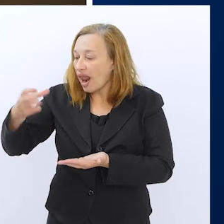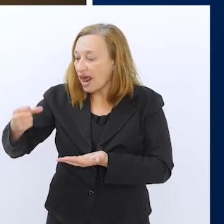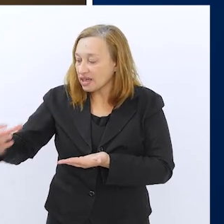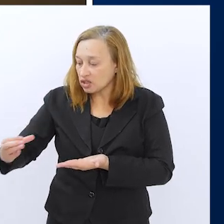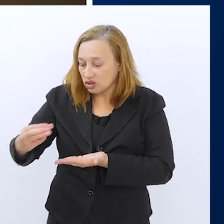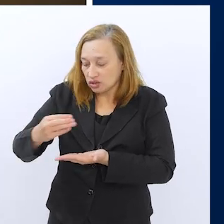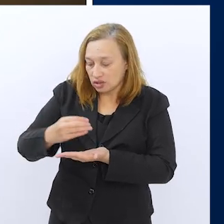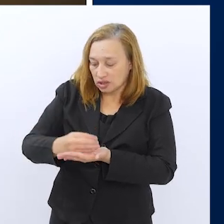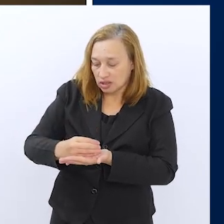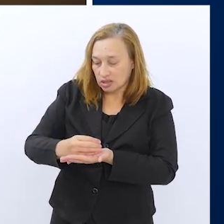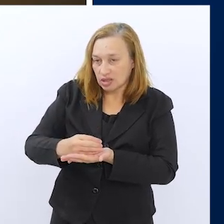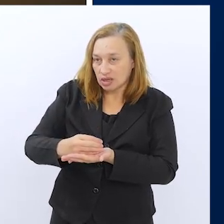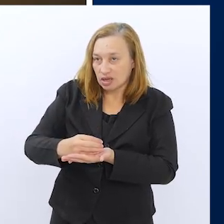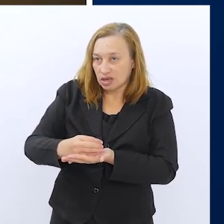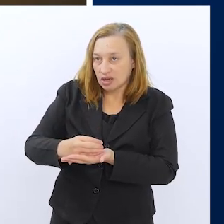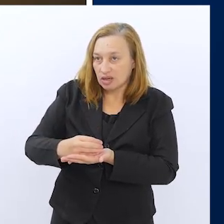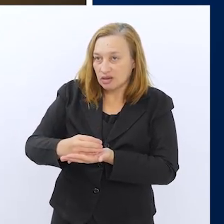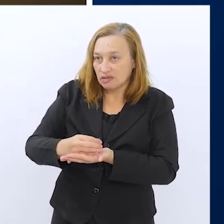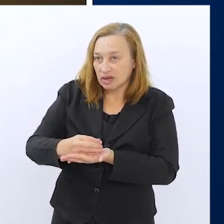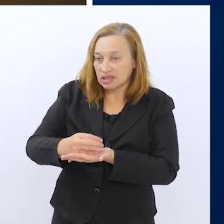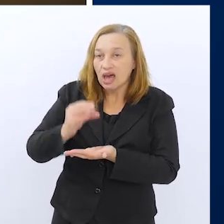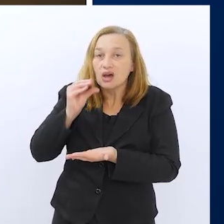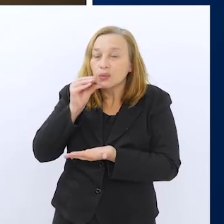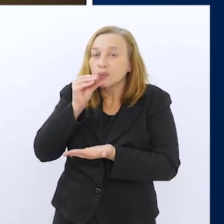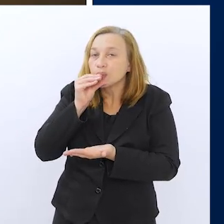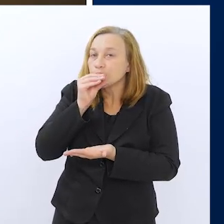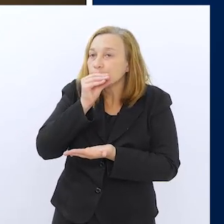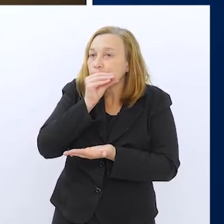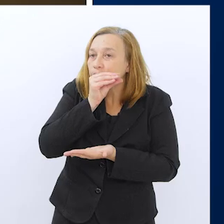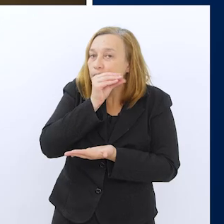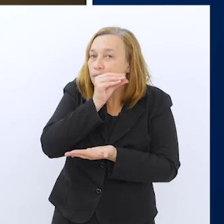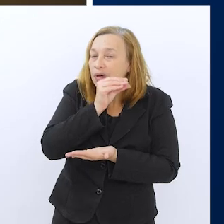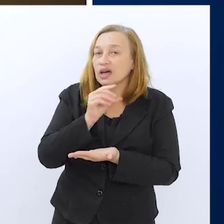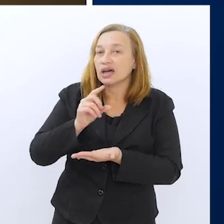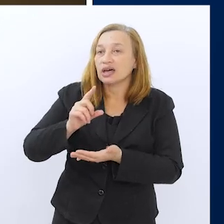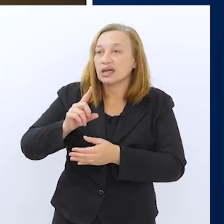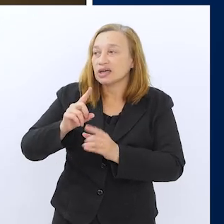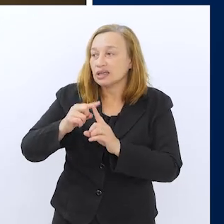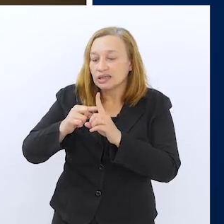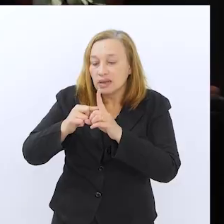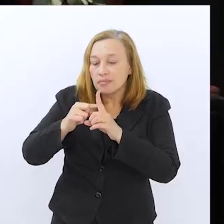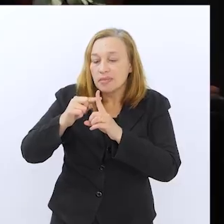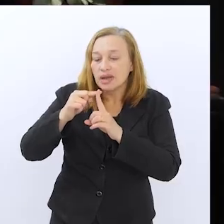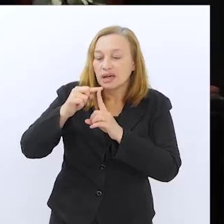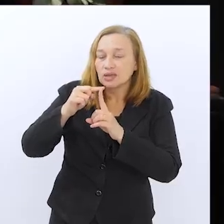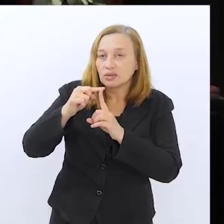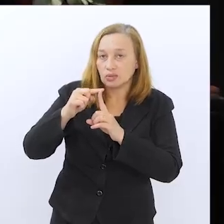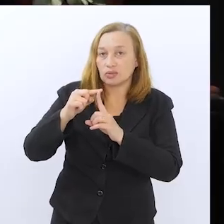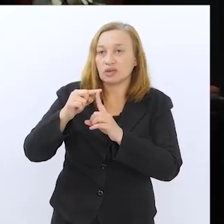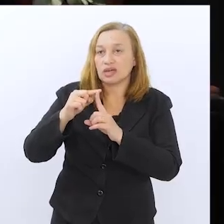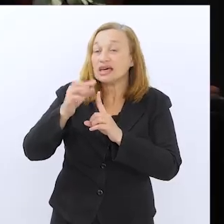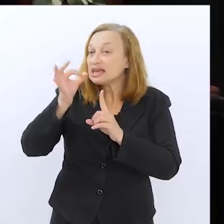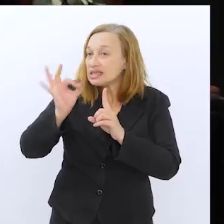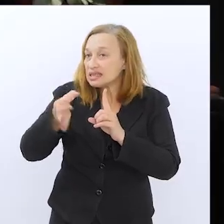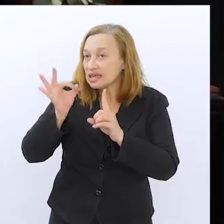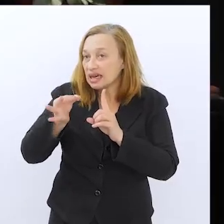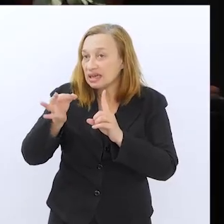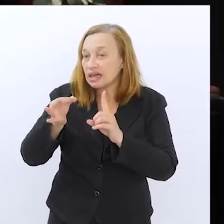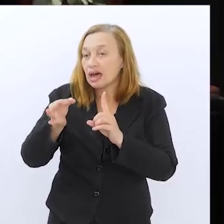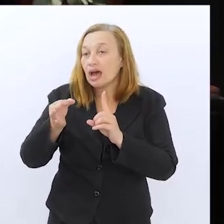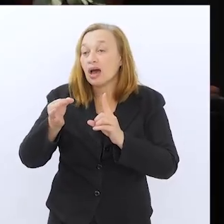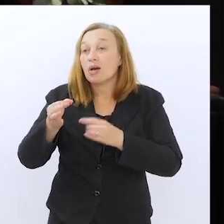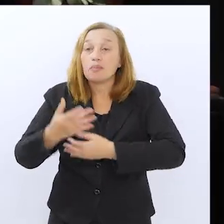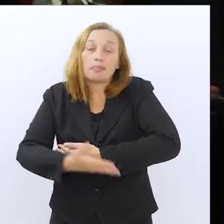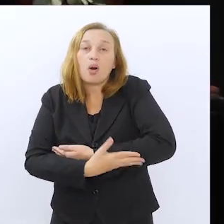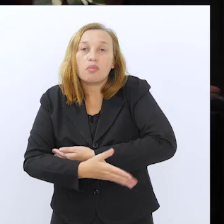né, poder ser desgelado, né, E aquecido. ambientado, né? Para ficar na temperatura ambiente, para o bebê também não tomar